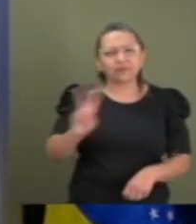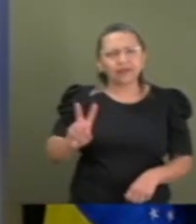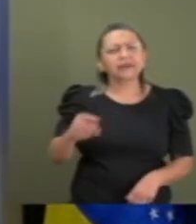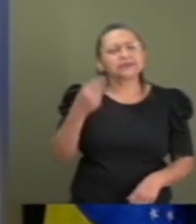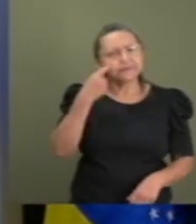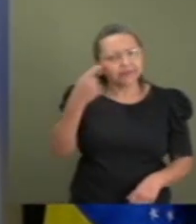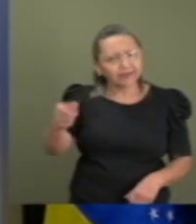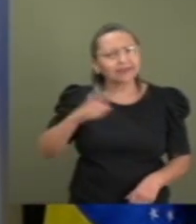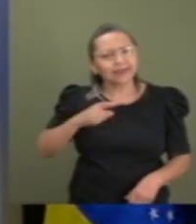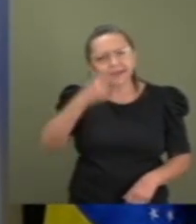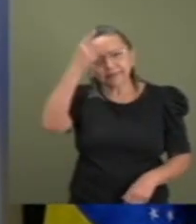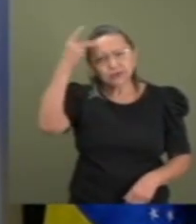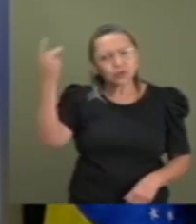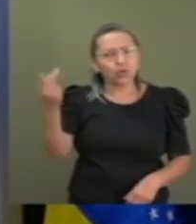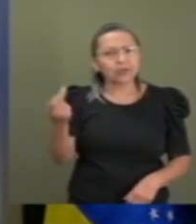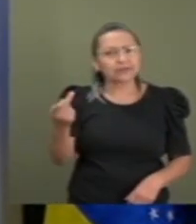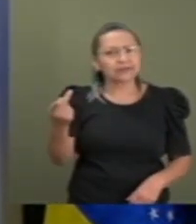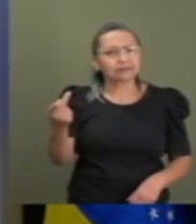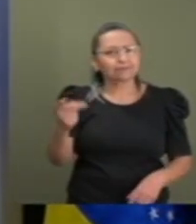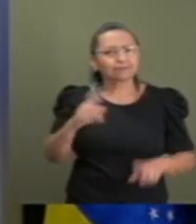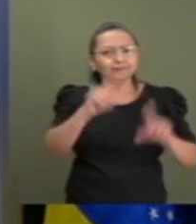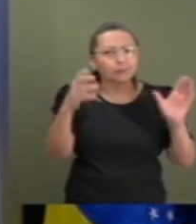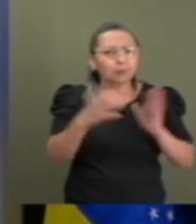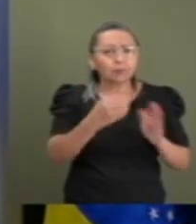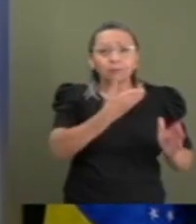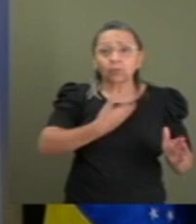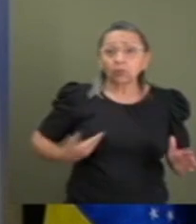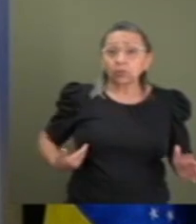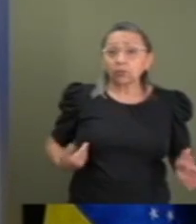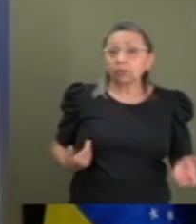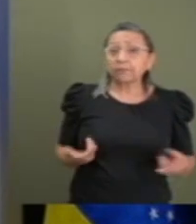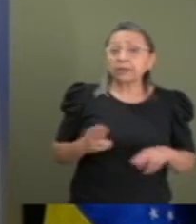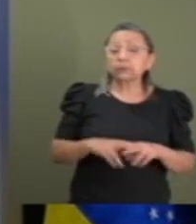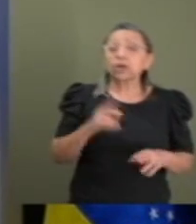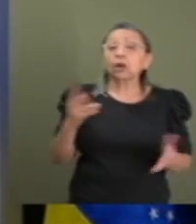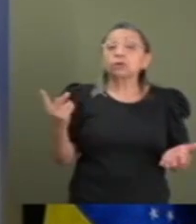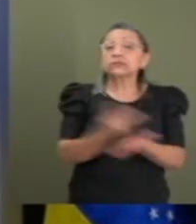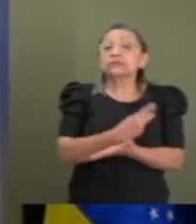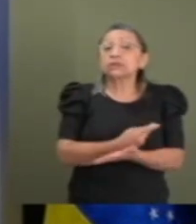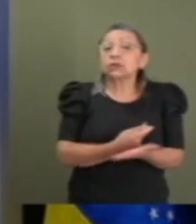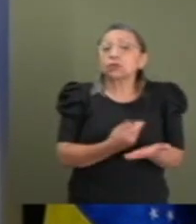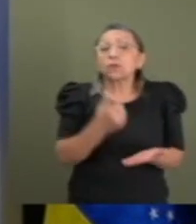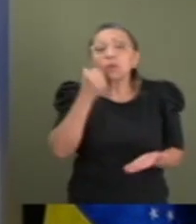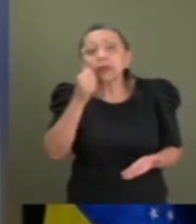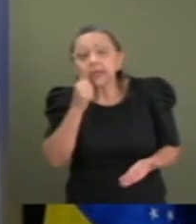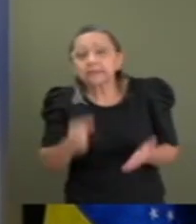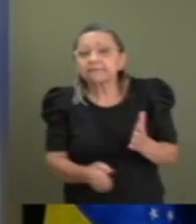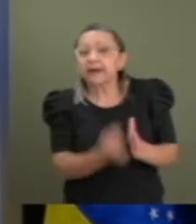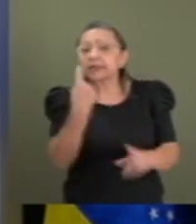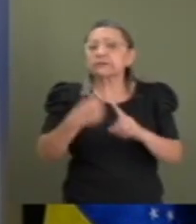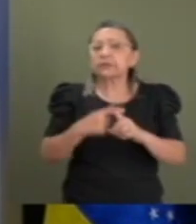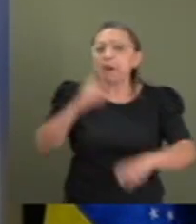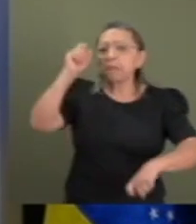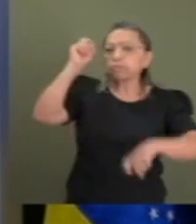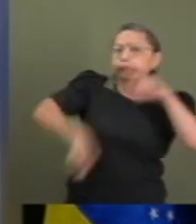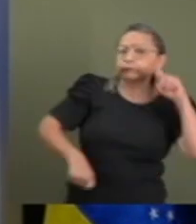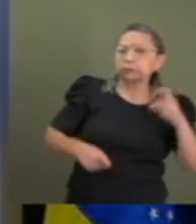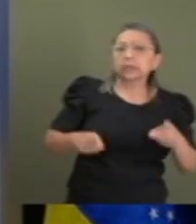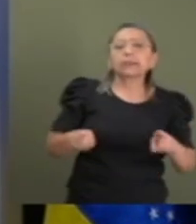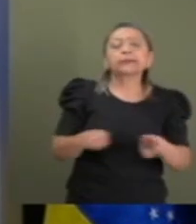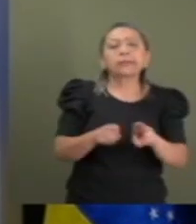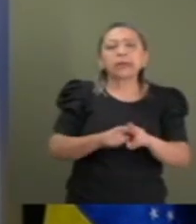públicos que chegaram ao ponto de serem estuprados várias vezes, mulheres, feito